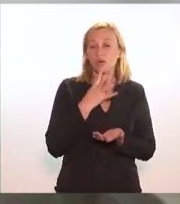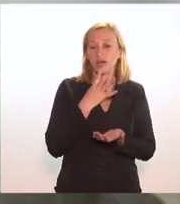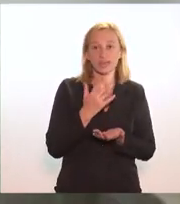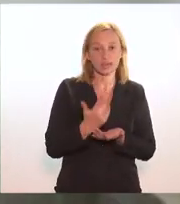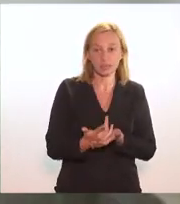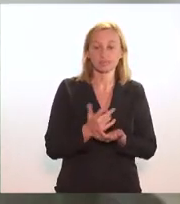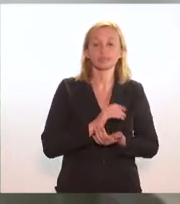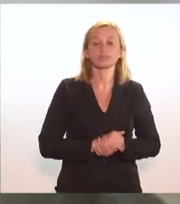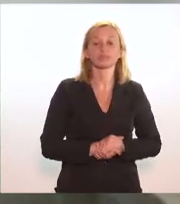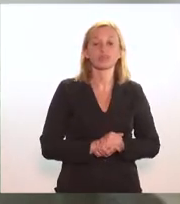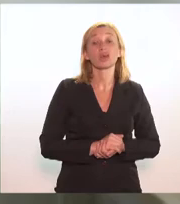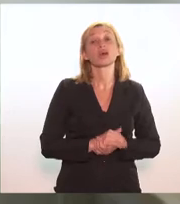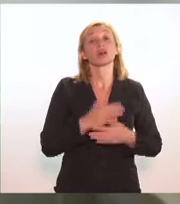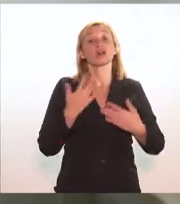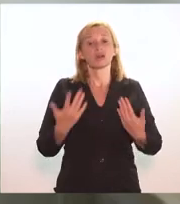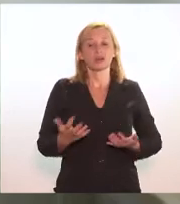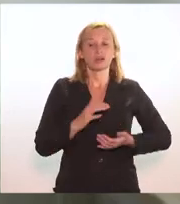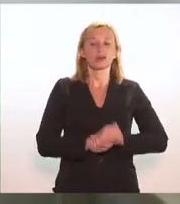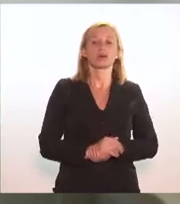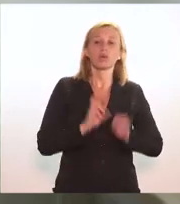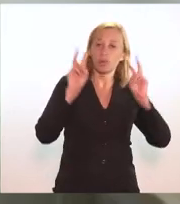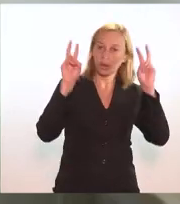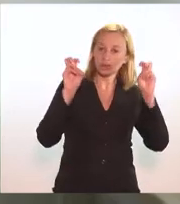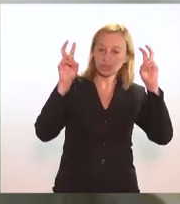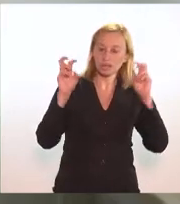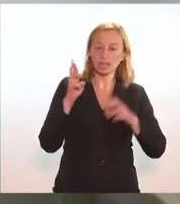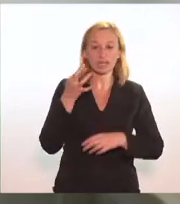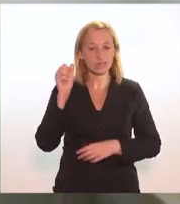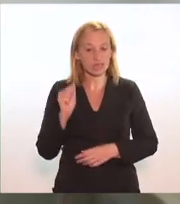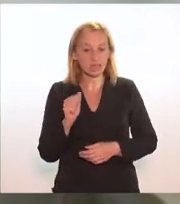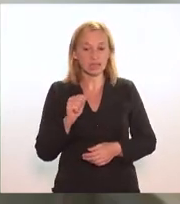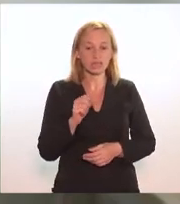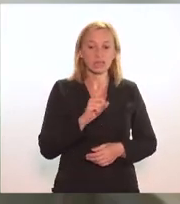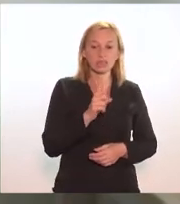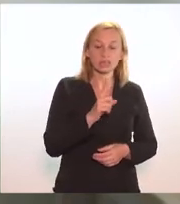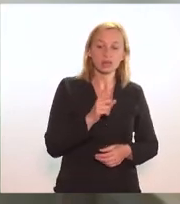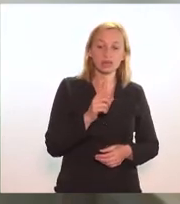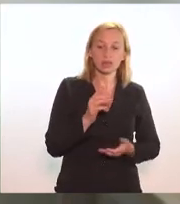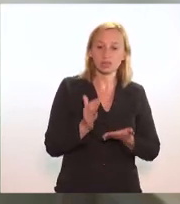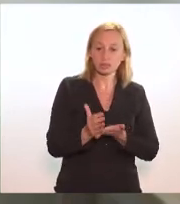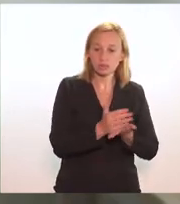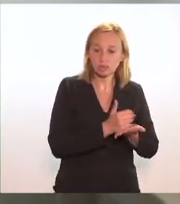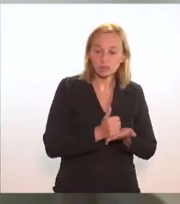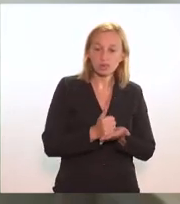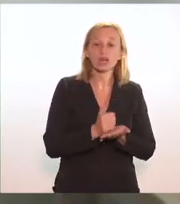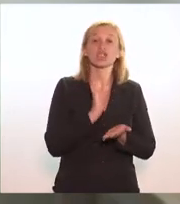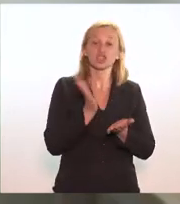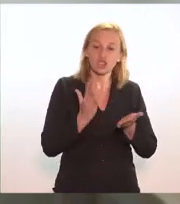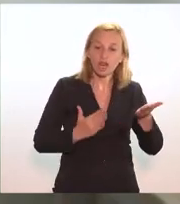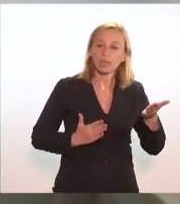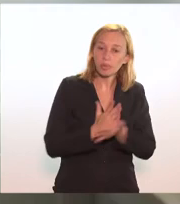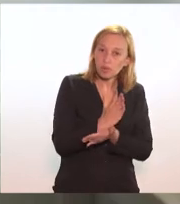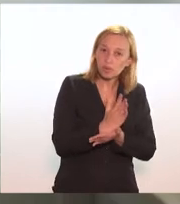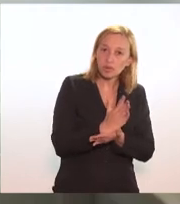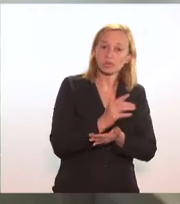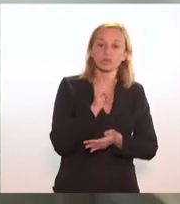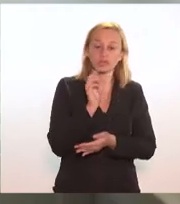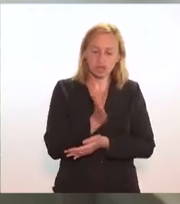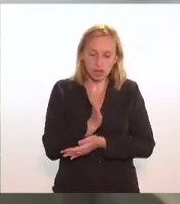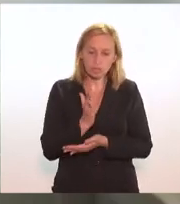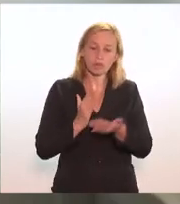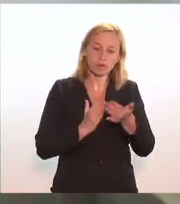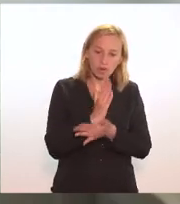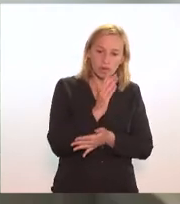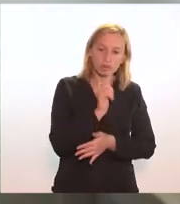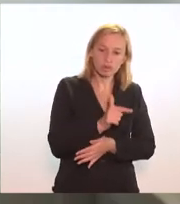mesma. Quanto à questão das receitas não tributárias, nós já aprovamos o plano de trabalho,